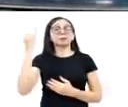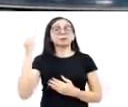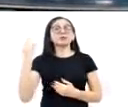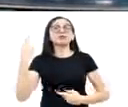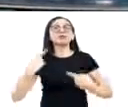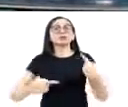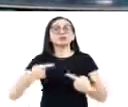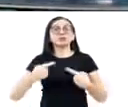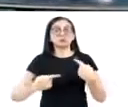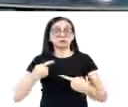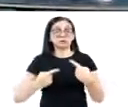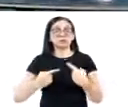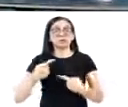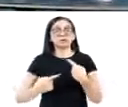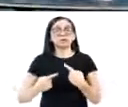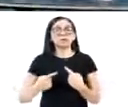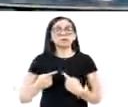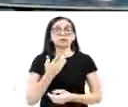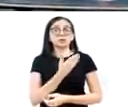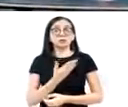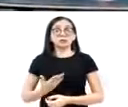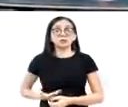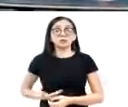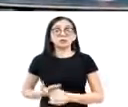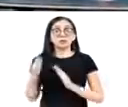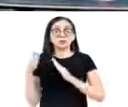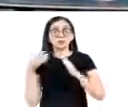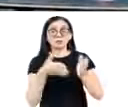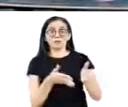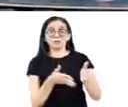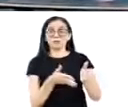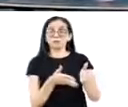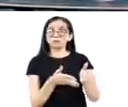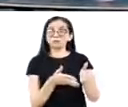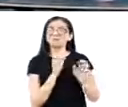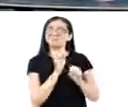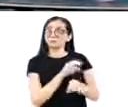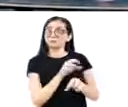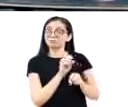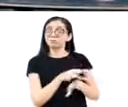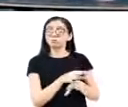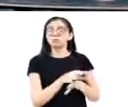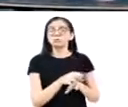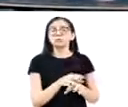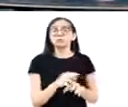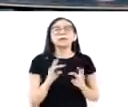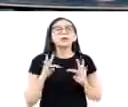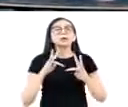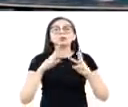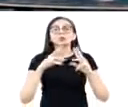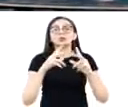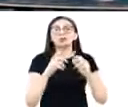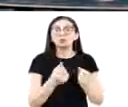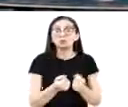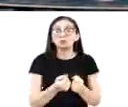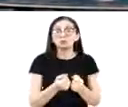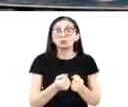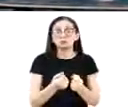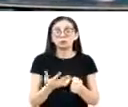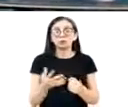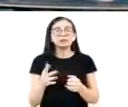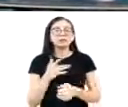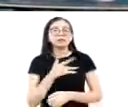a importância de políticas públicas voltadas para a educação, mas voltadas para o povo, para o todo, não apenas